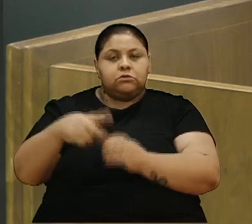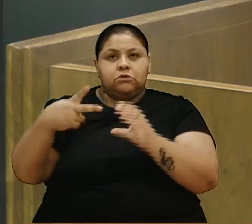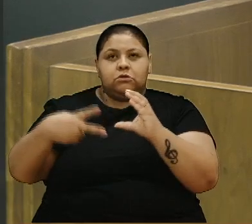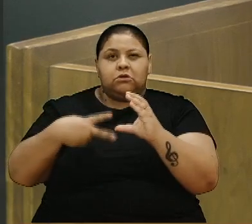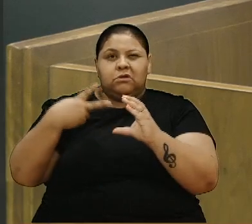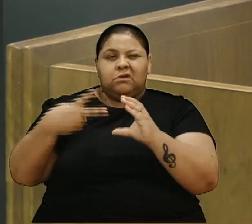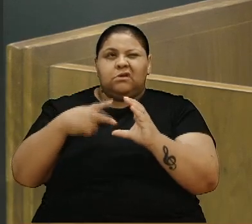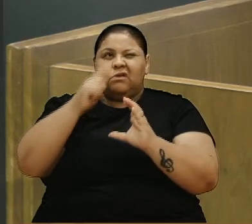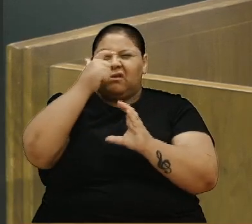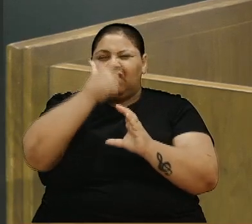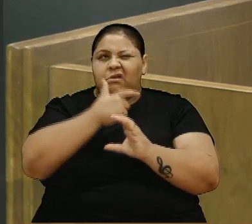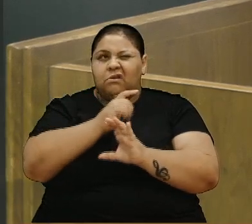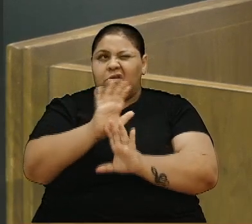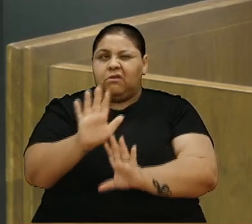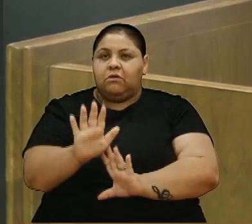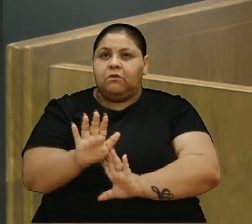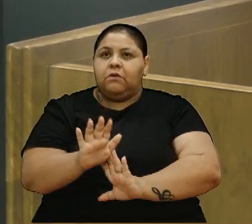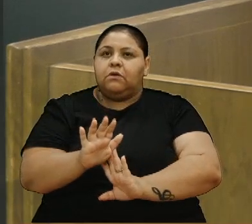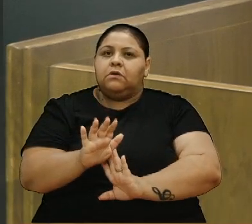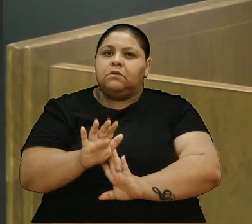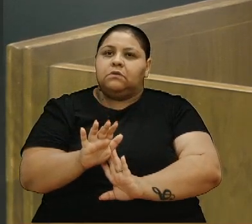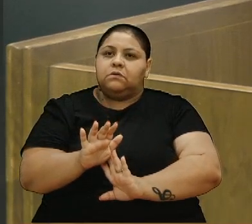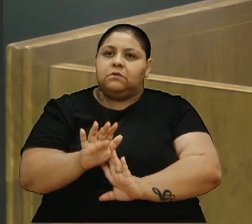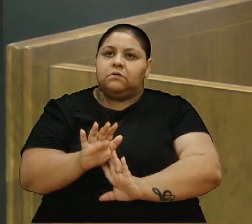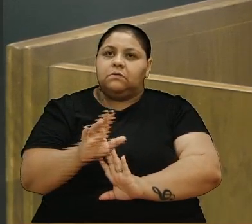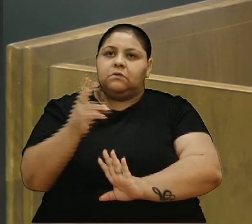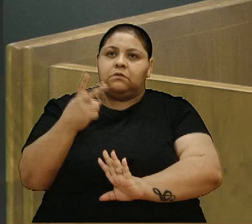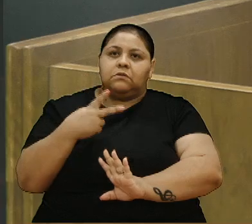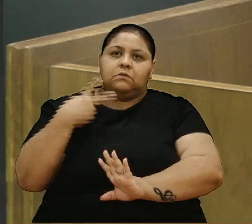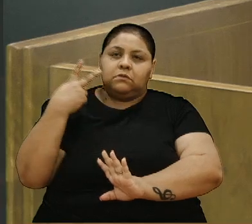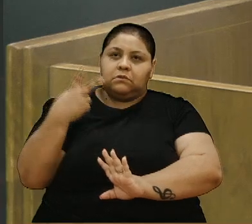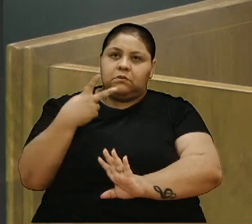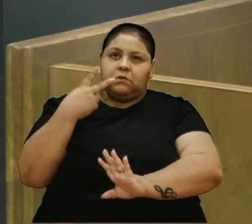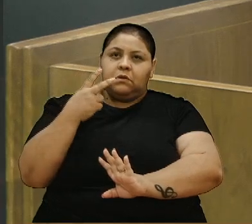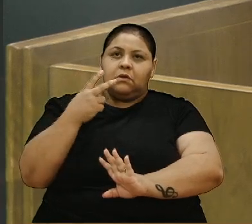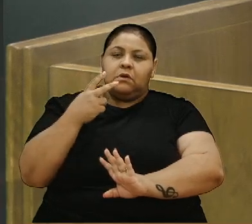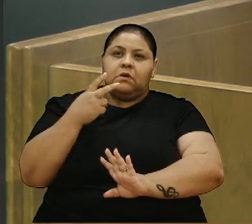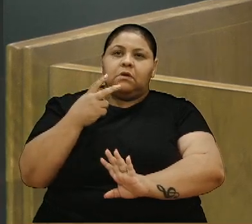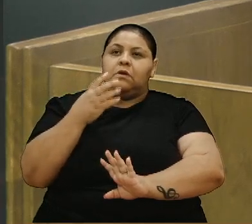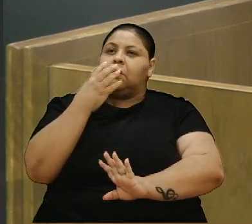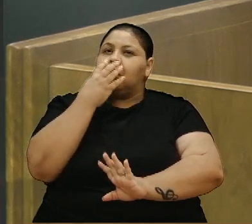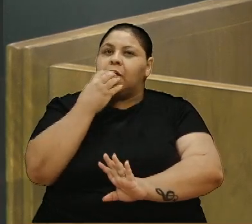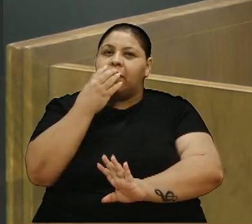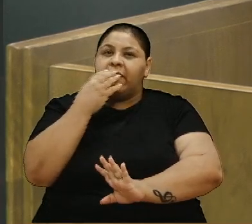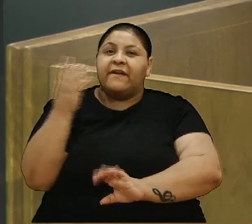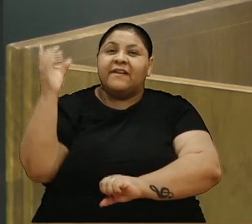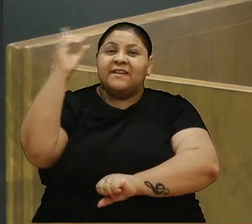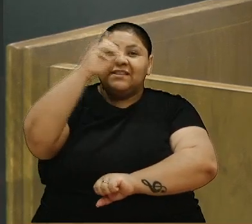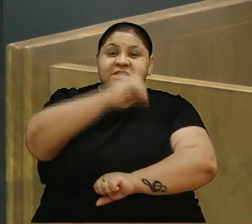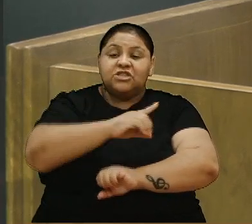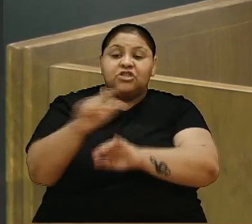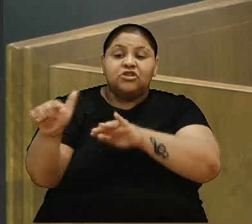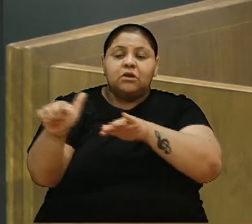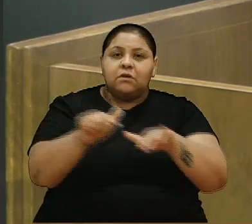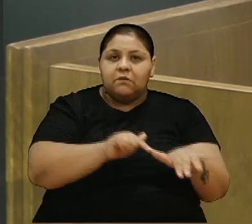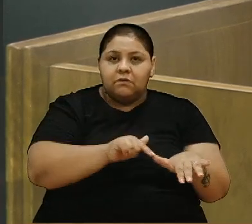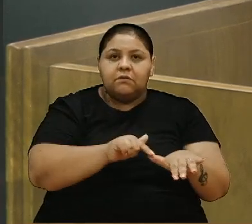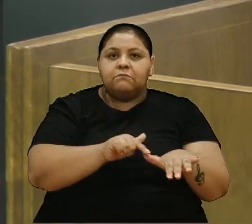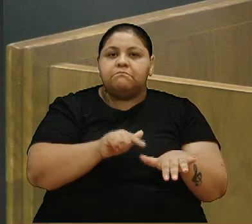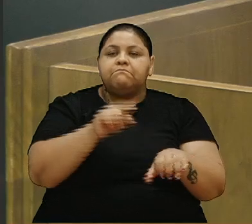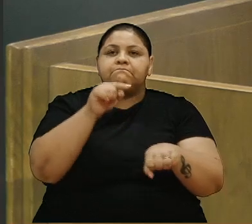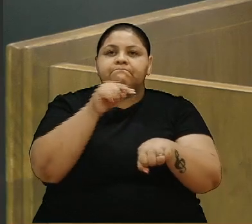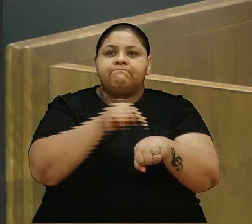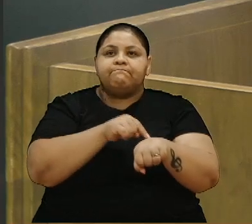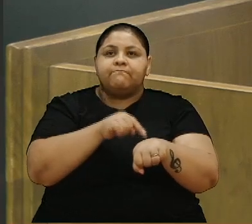se eu não me engano, foi então pelo vereador Camilles, esse dia, essa semana, esse tempo